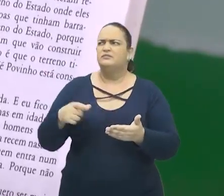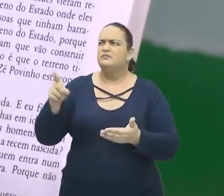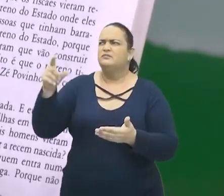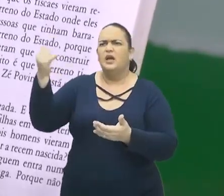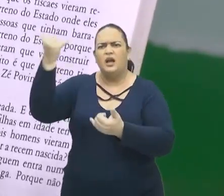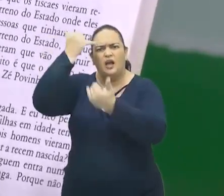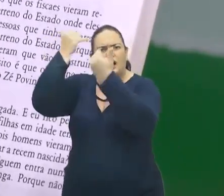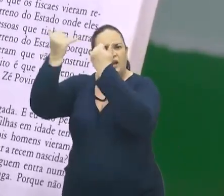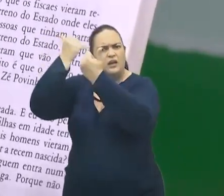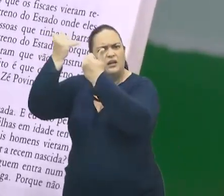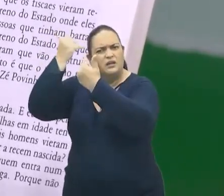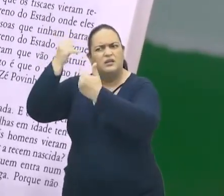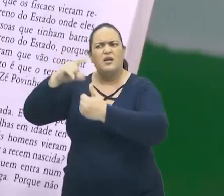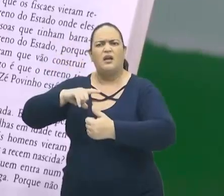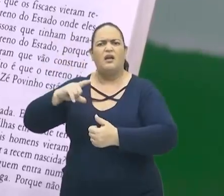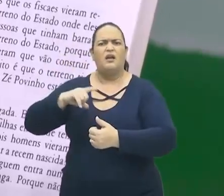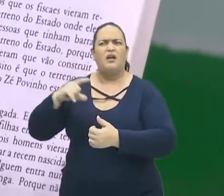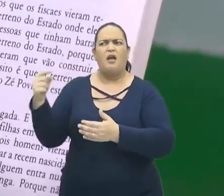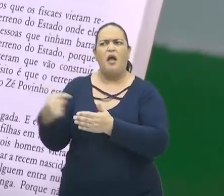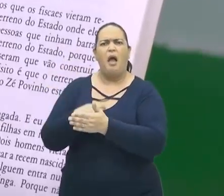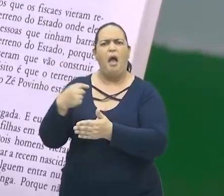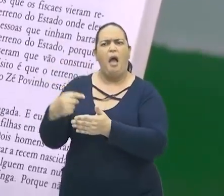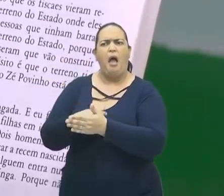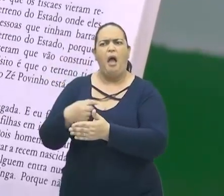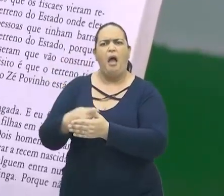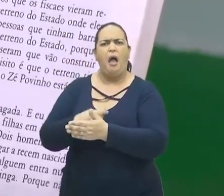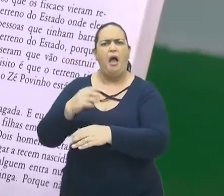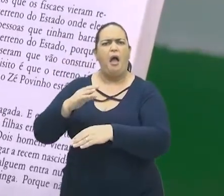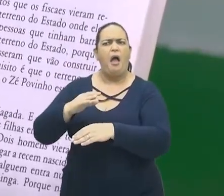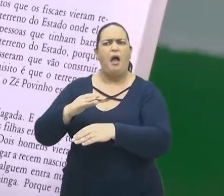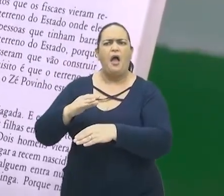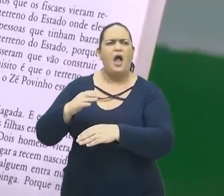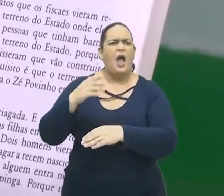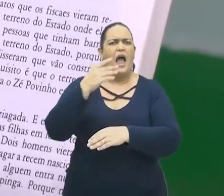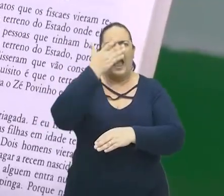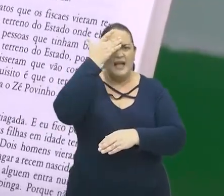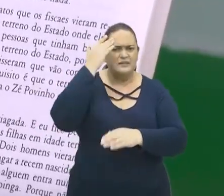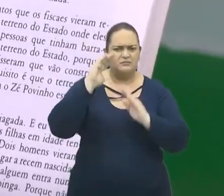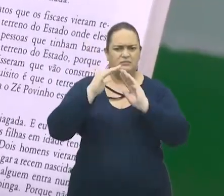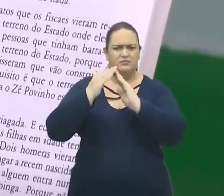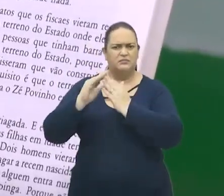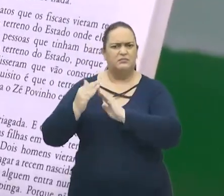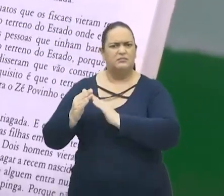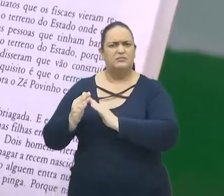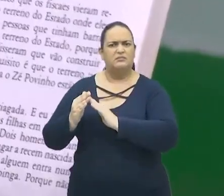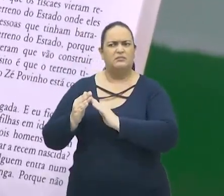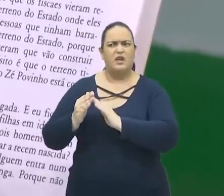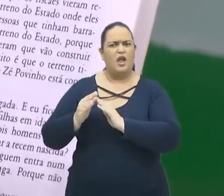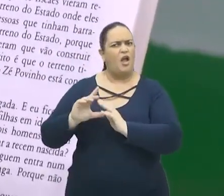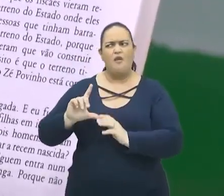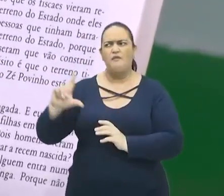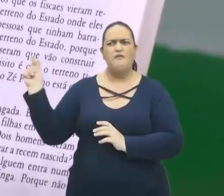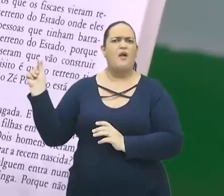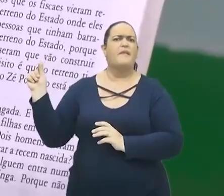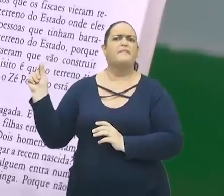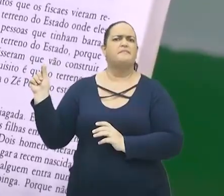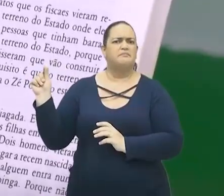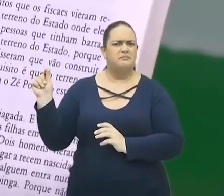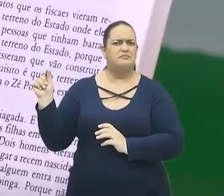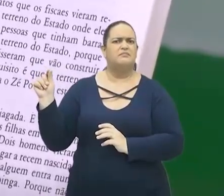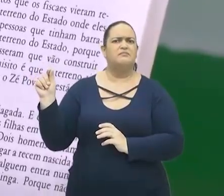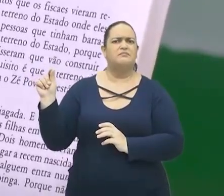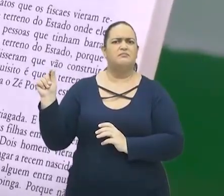ouvi os boatos que os fiscais vieram requerer que os favelados desocupem o terreno do